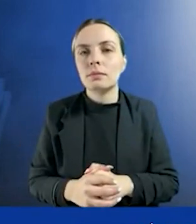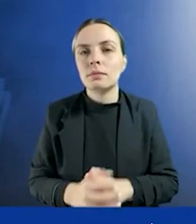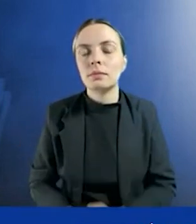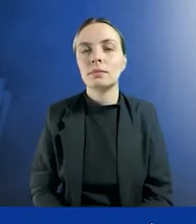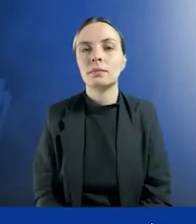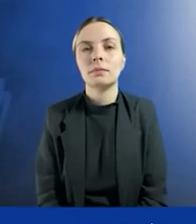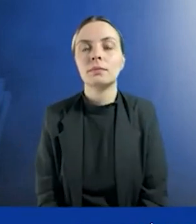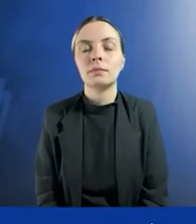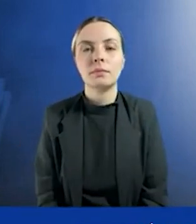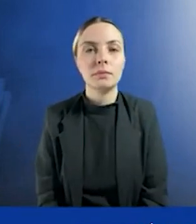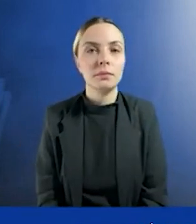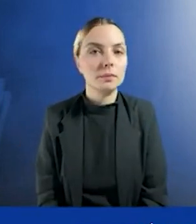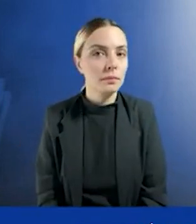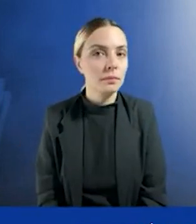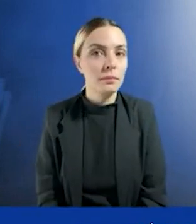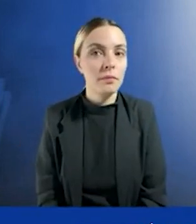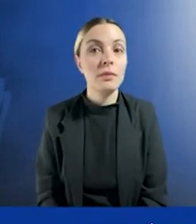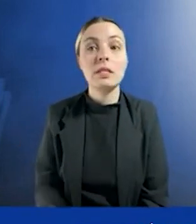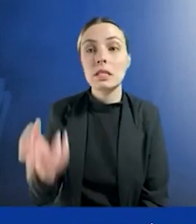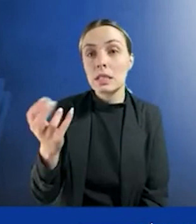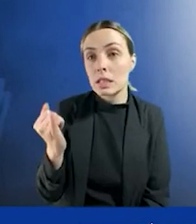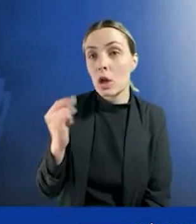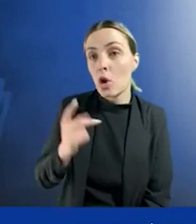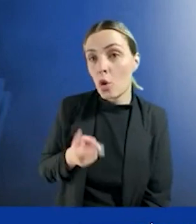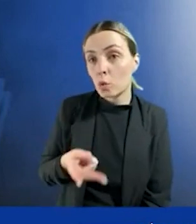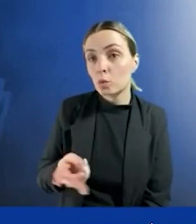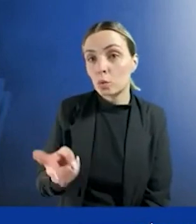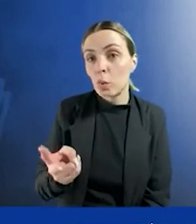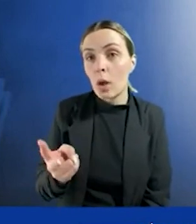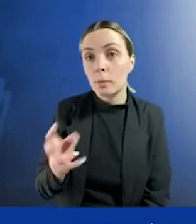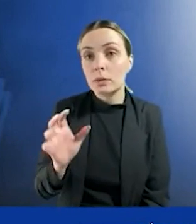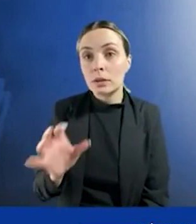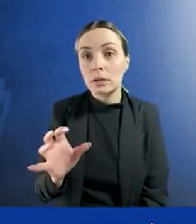Se fizermos isso, a necessidade de